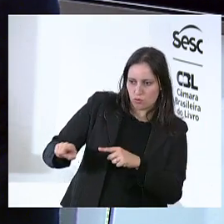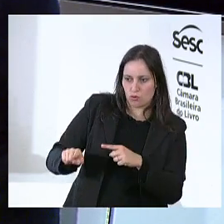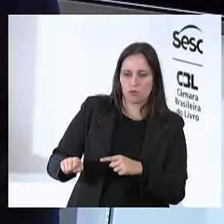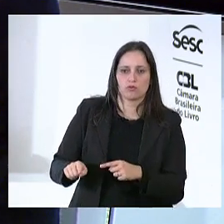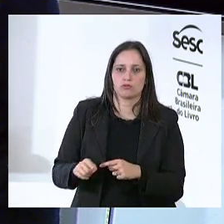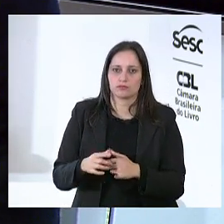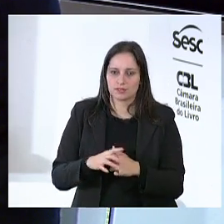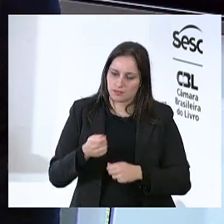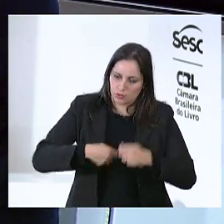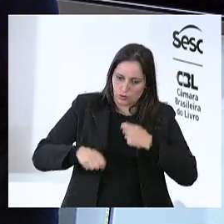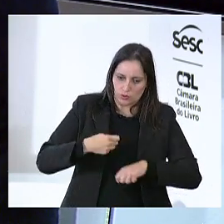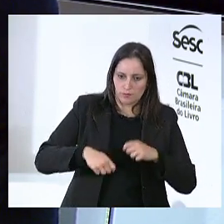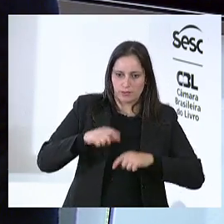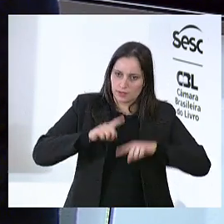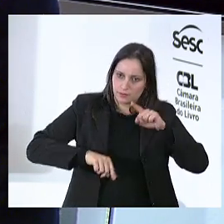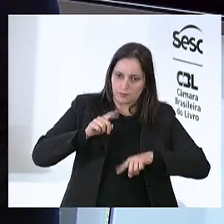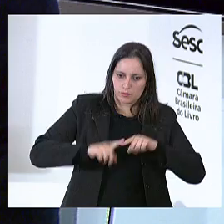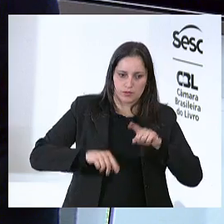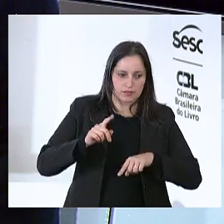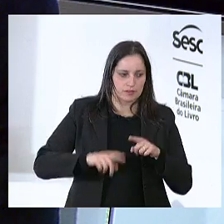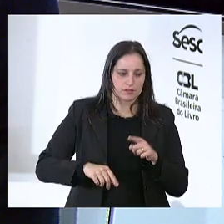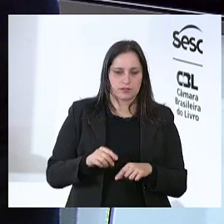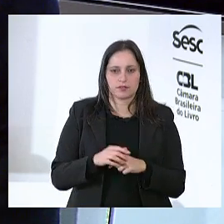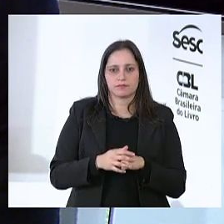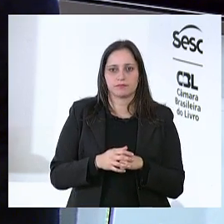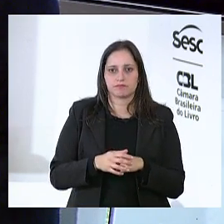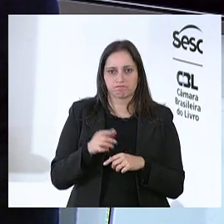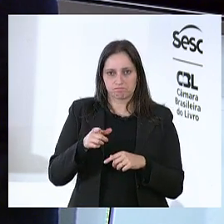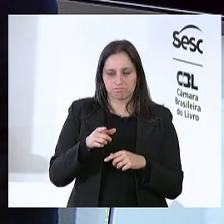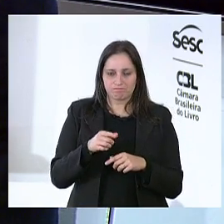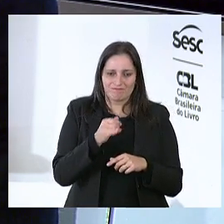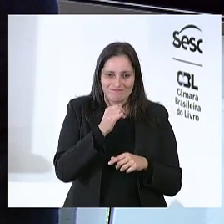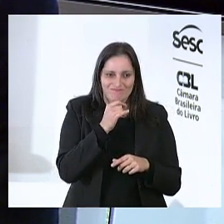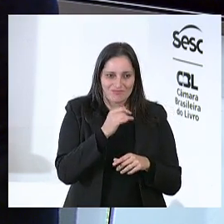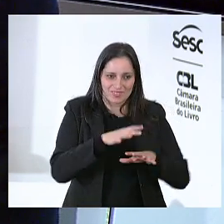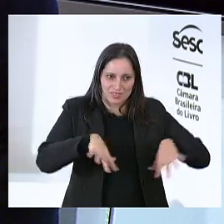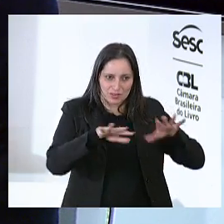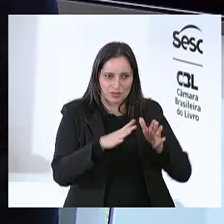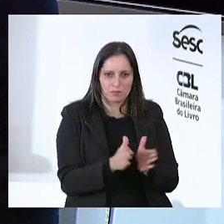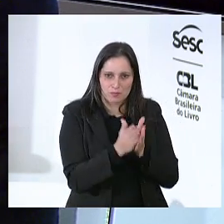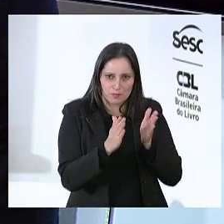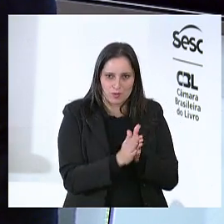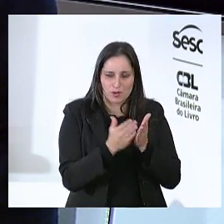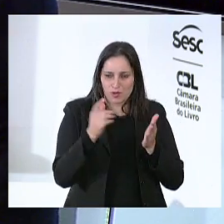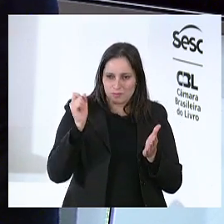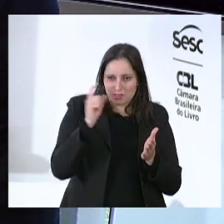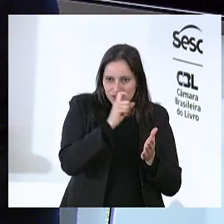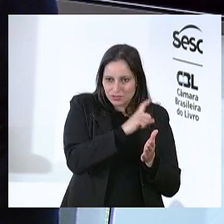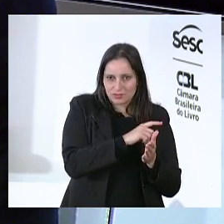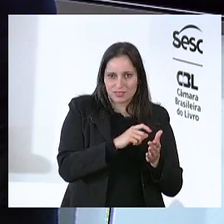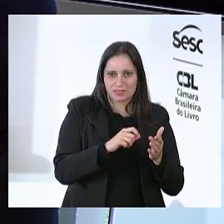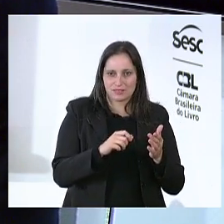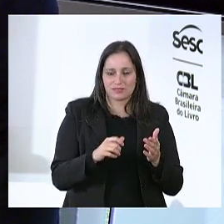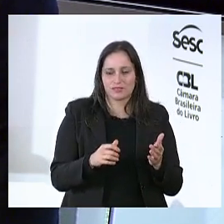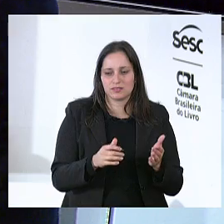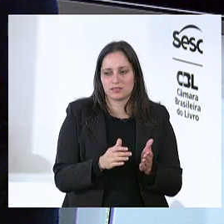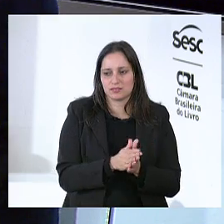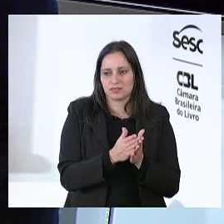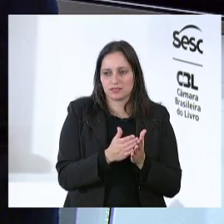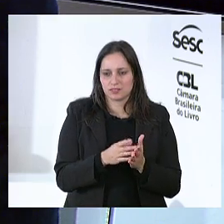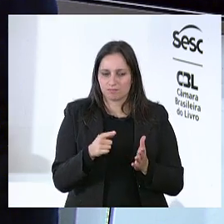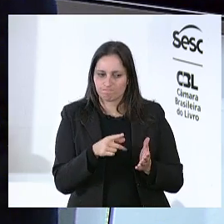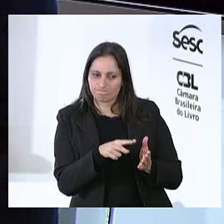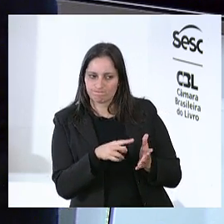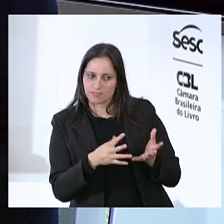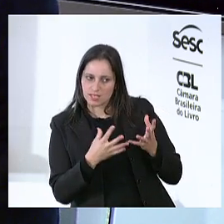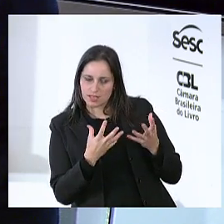economia e a política. Se você aceita a miséria da maioria e, portanto, se apresenta como povo bem comportado, não há